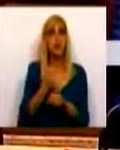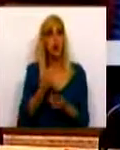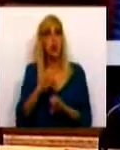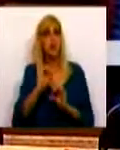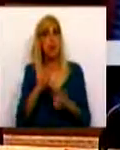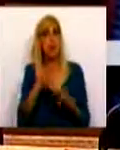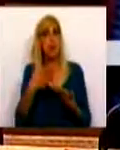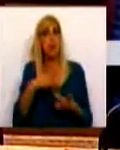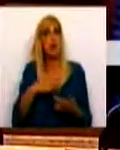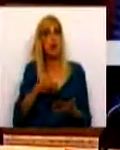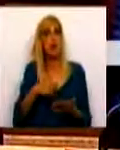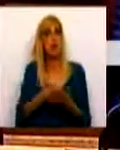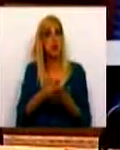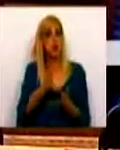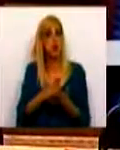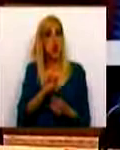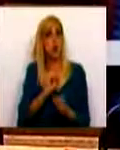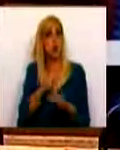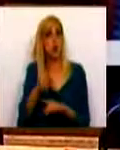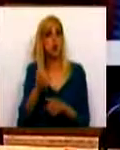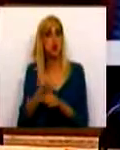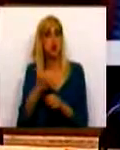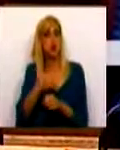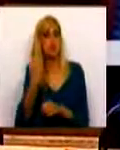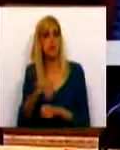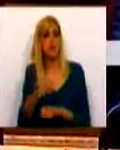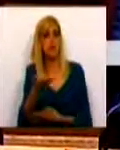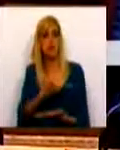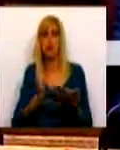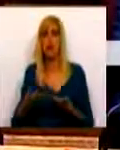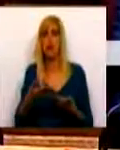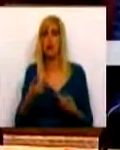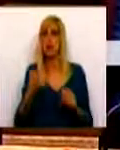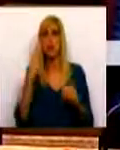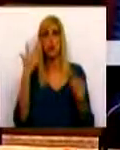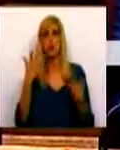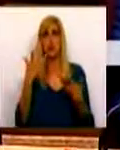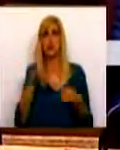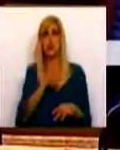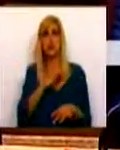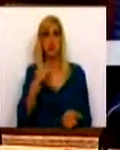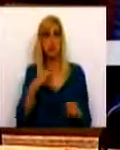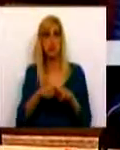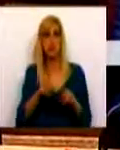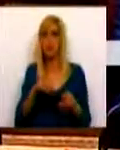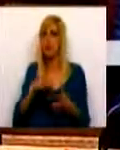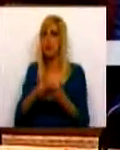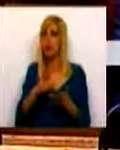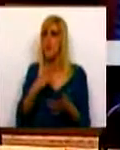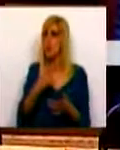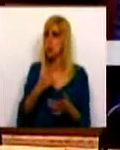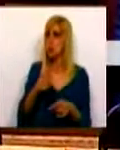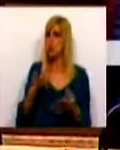querer atribuir apenas aos outros aquilo que funciona mal. Vamos partilhar tudo, Srs. Deputados. Foram colocadas questões que